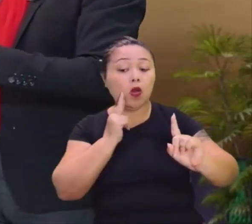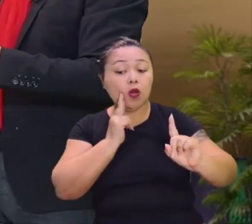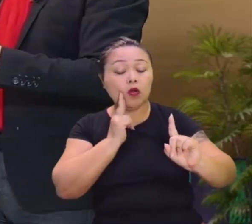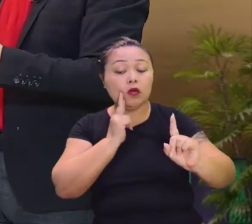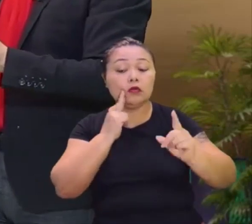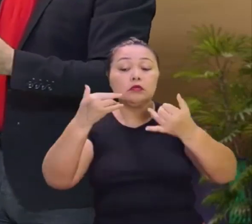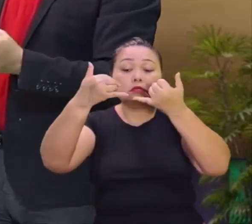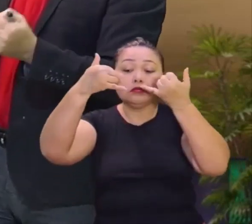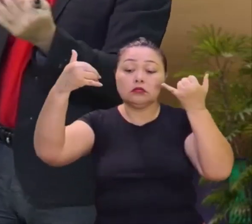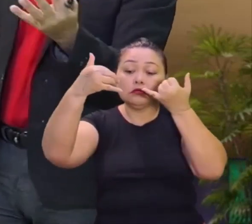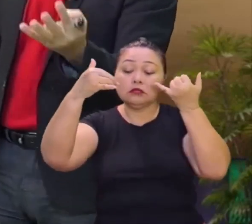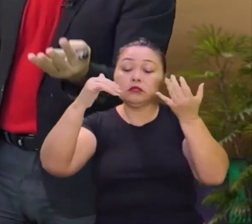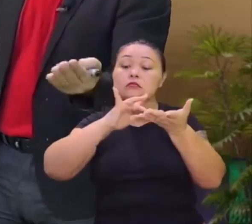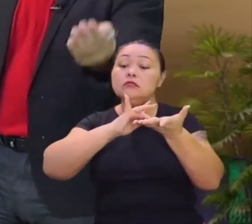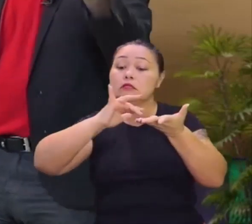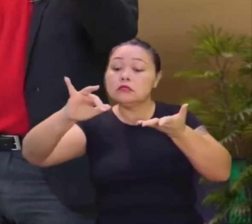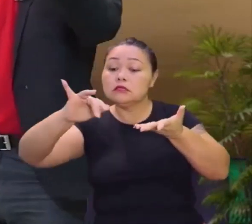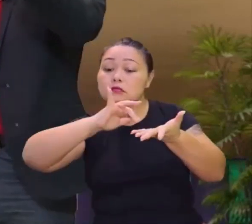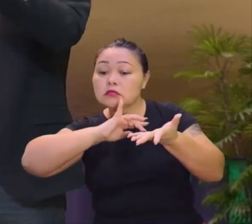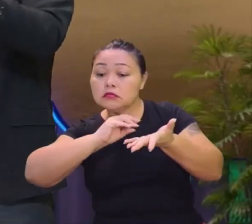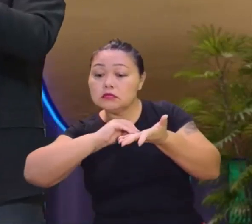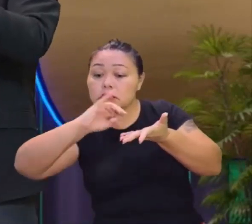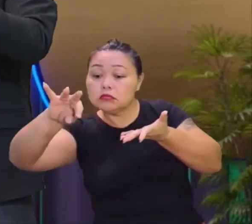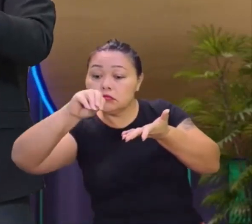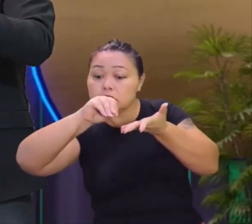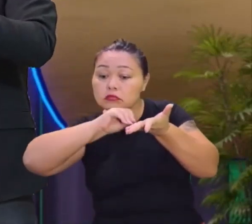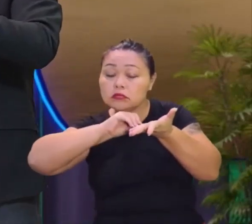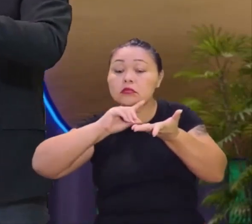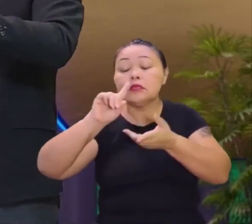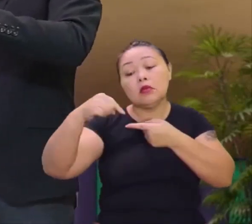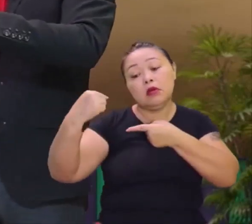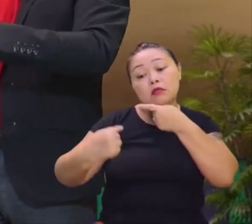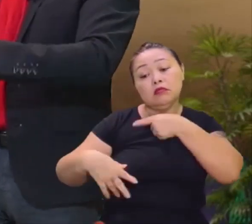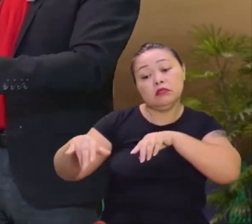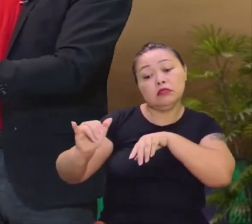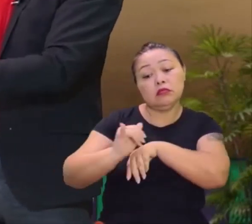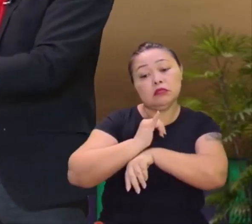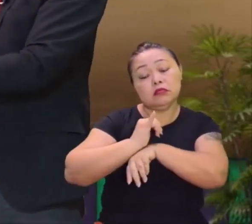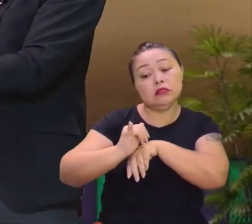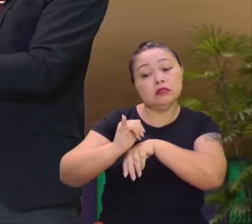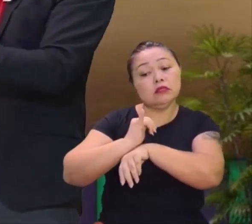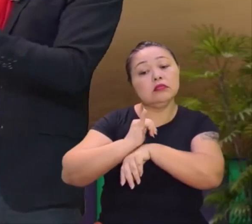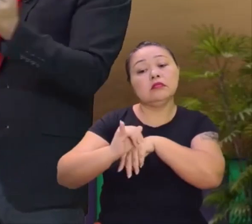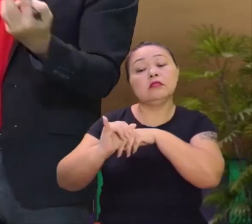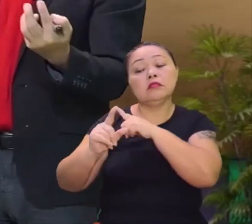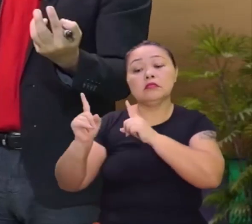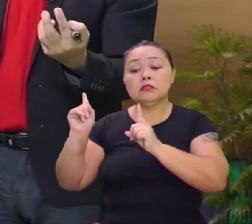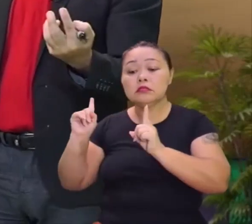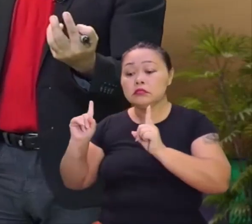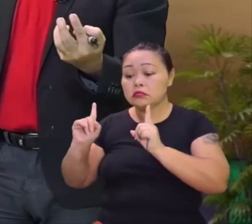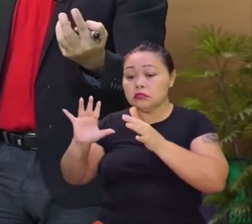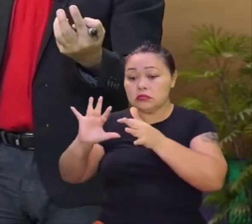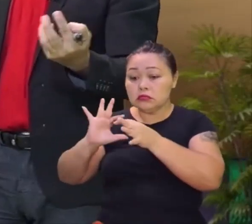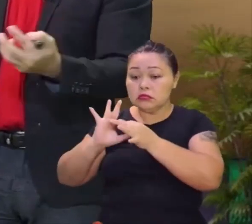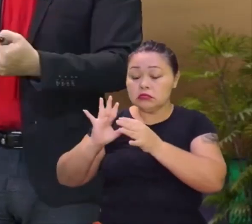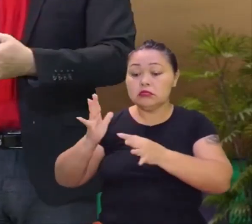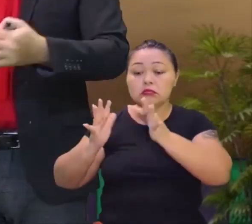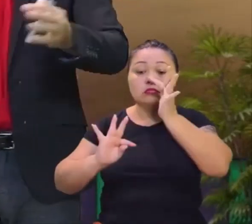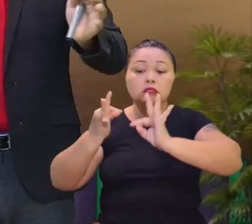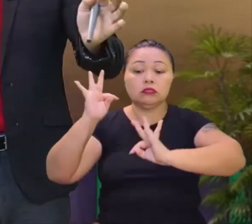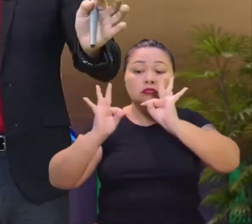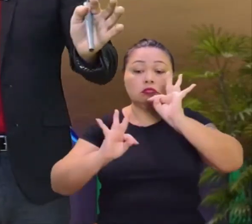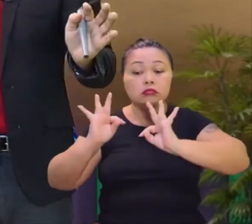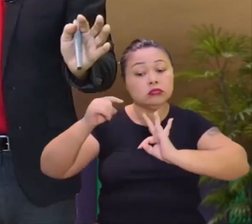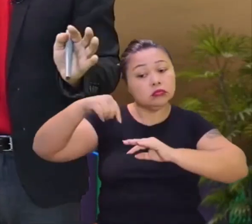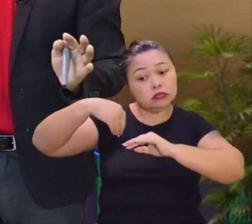linhas telegráficas. Exatamente. Que, inclusive, também foi uma política de estratégia para trazer o contexto tecnológico para